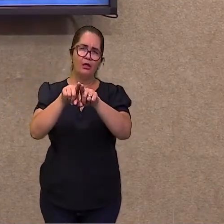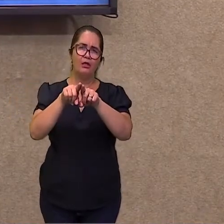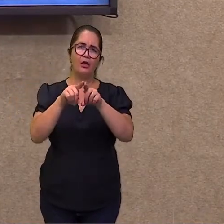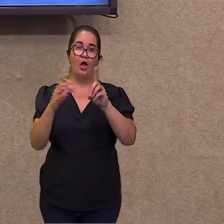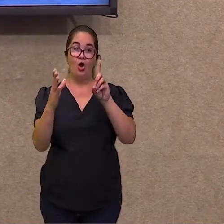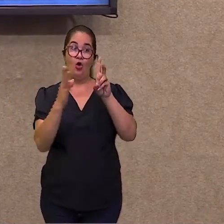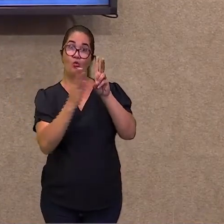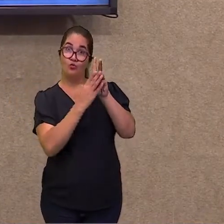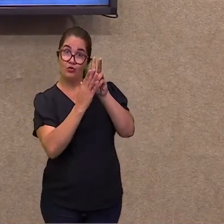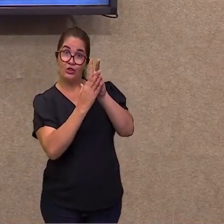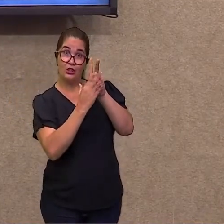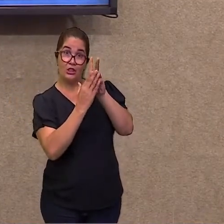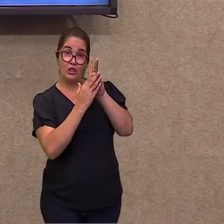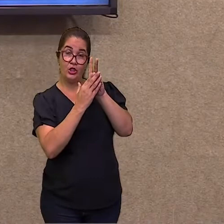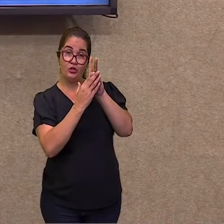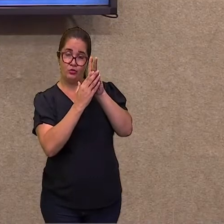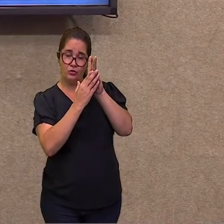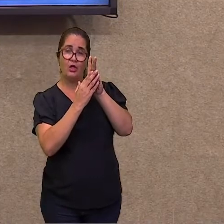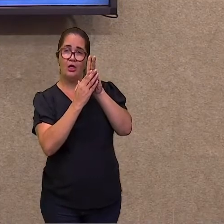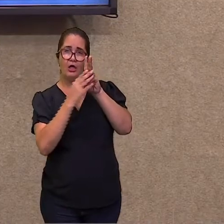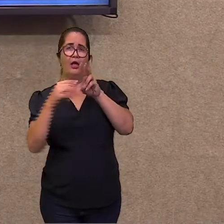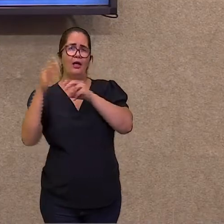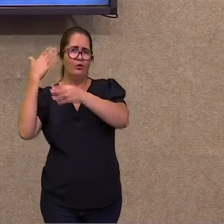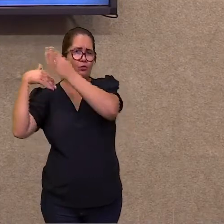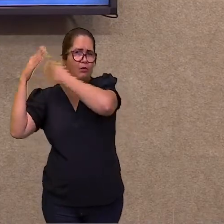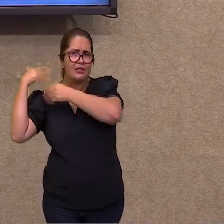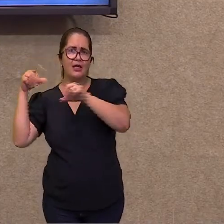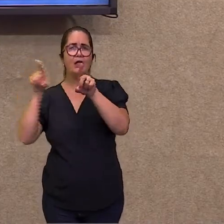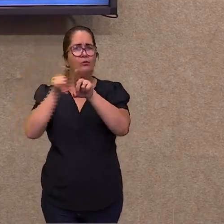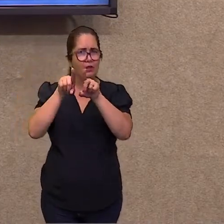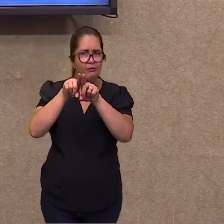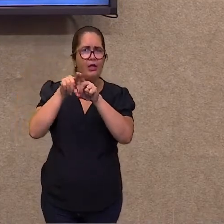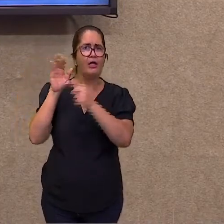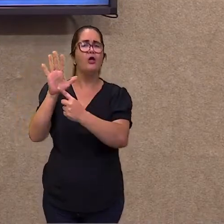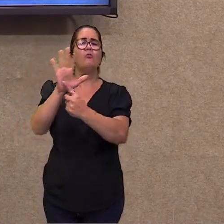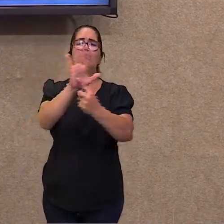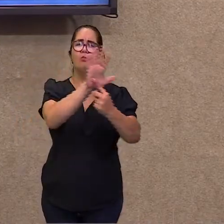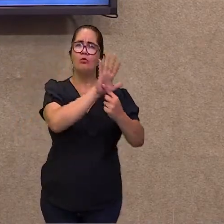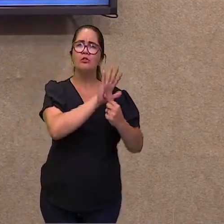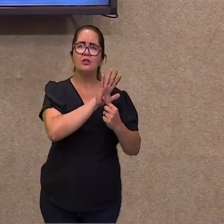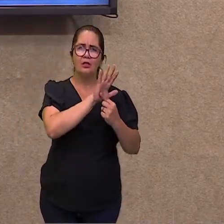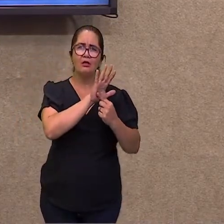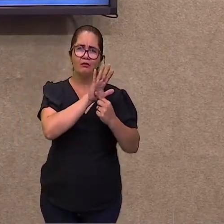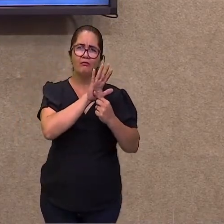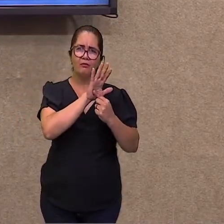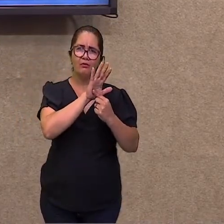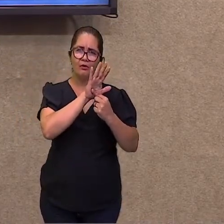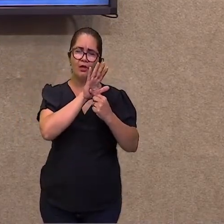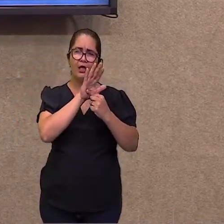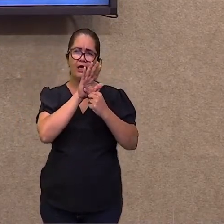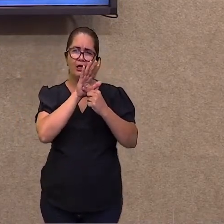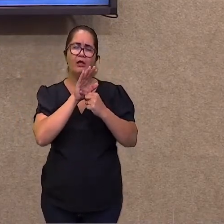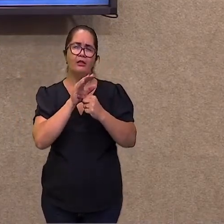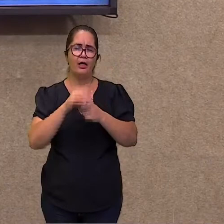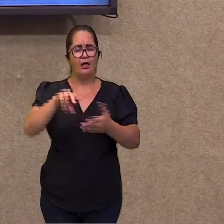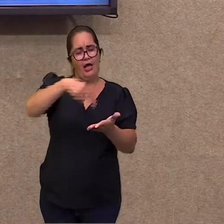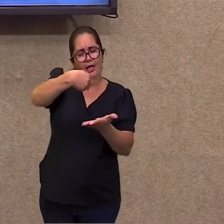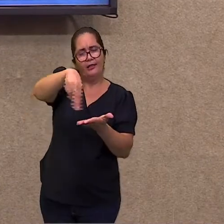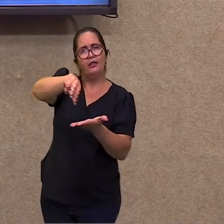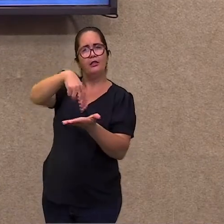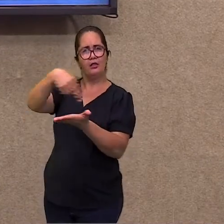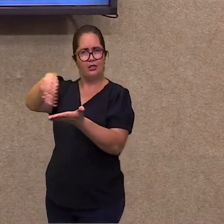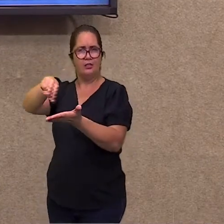também deixados dentro da dança primitiva são os mesmos, né, que não foram deixados por índios, são os mesmos movimentos